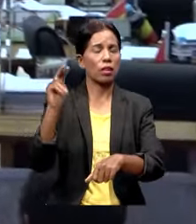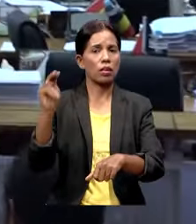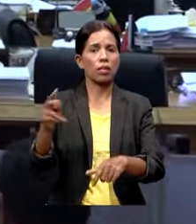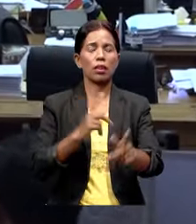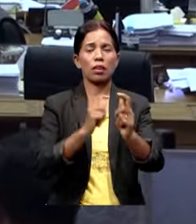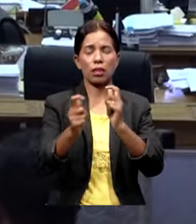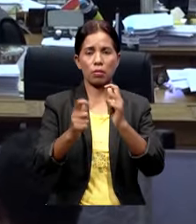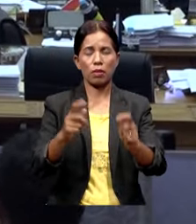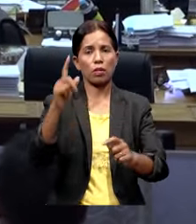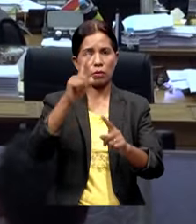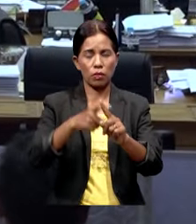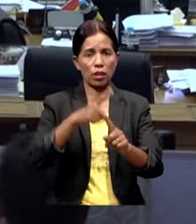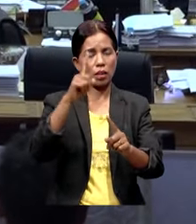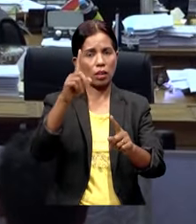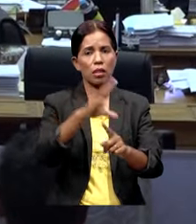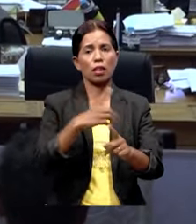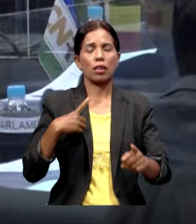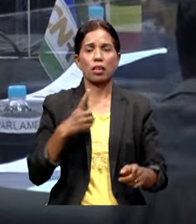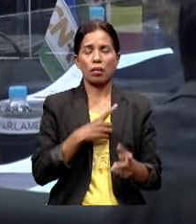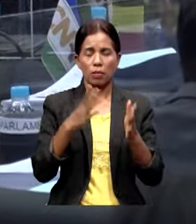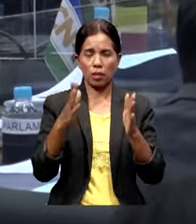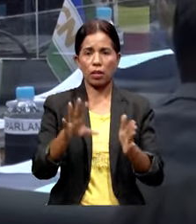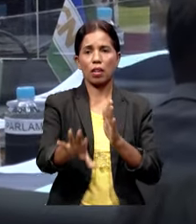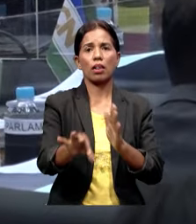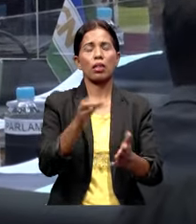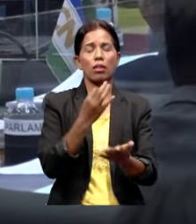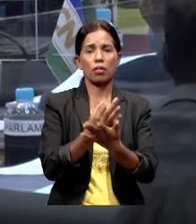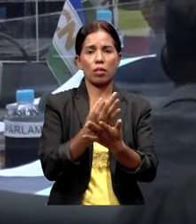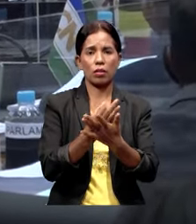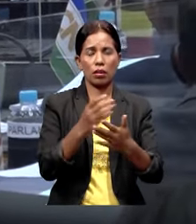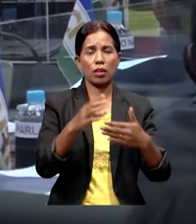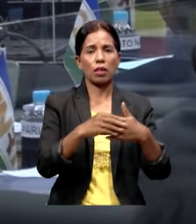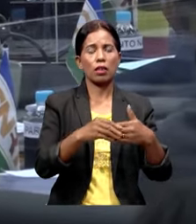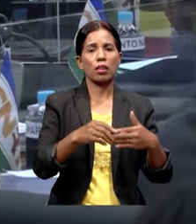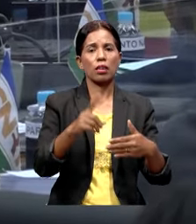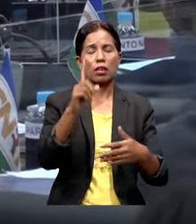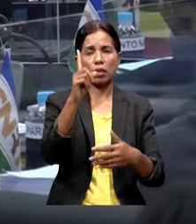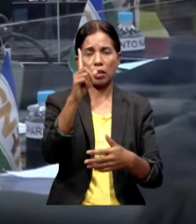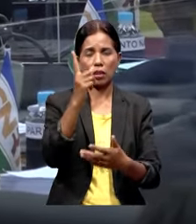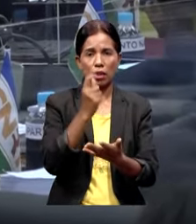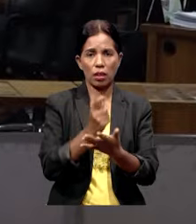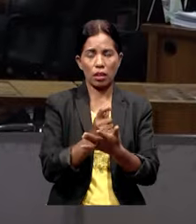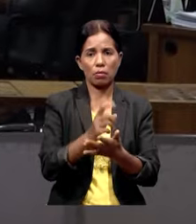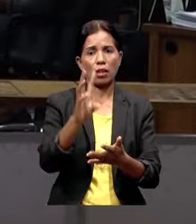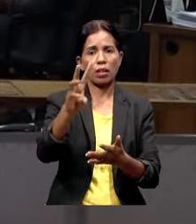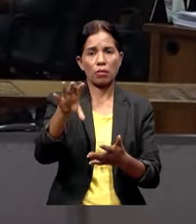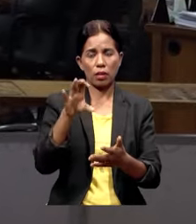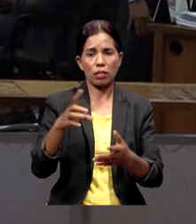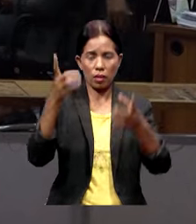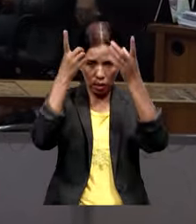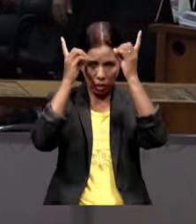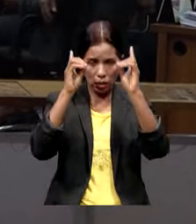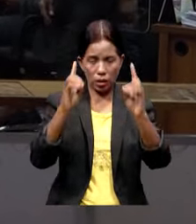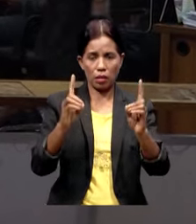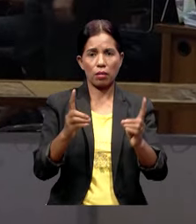transporte cada fulan no cada fulan deputado ida retan dólar americano rihun ida atus ne. Mas que nune decisão ba